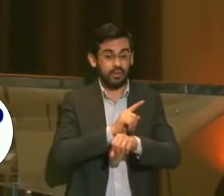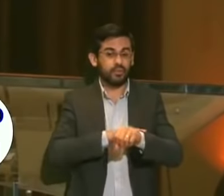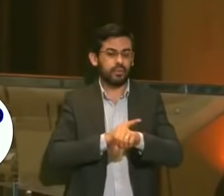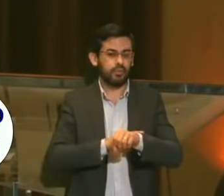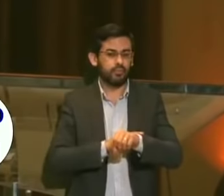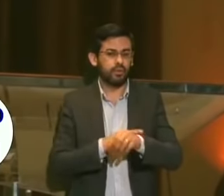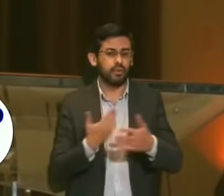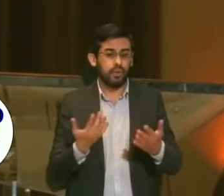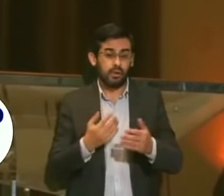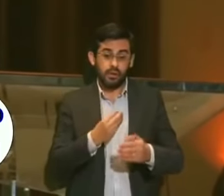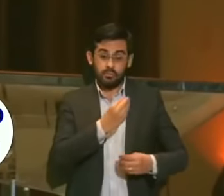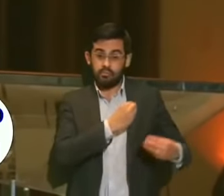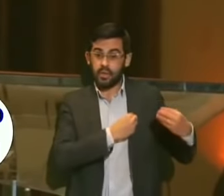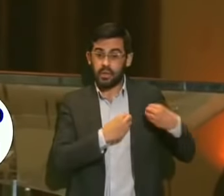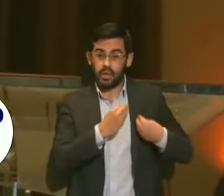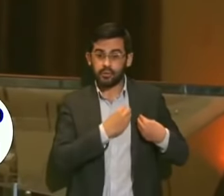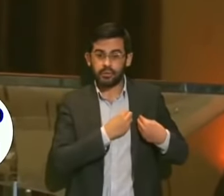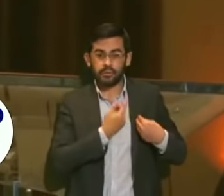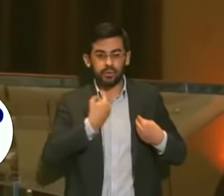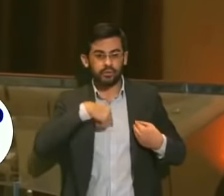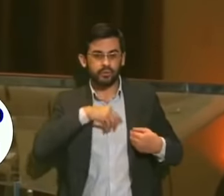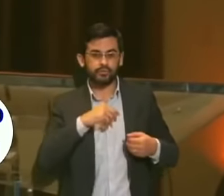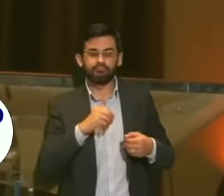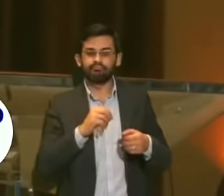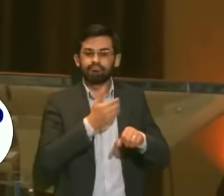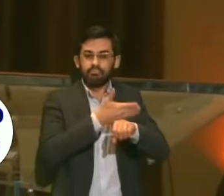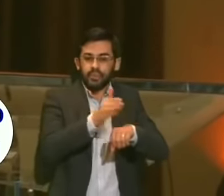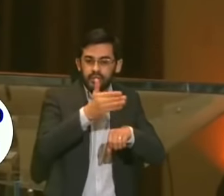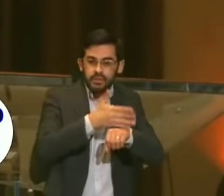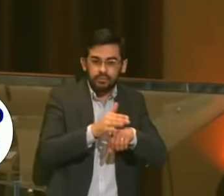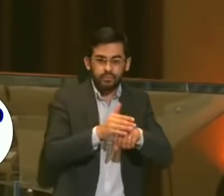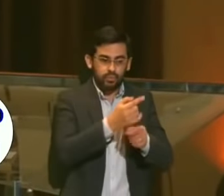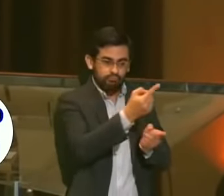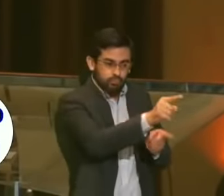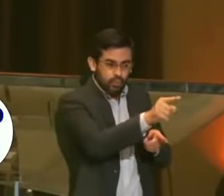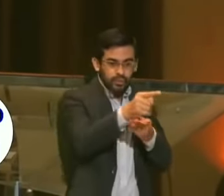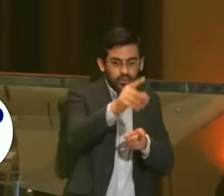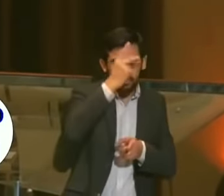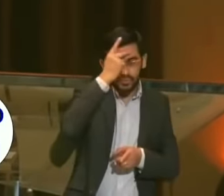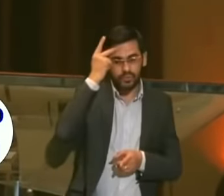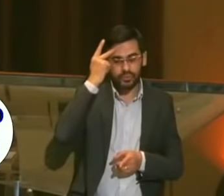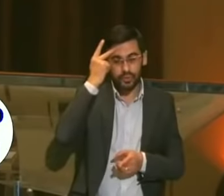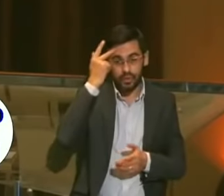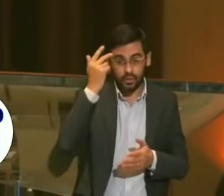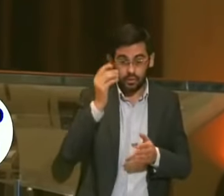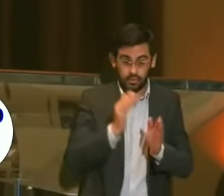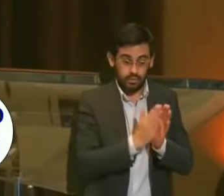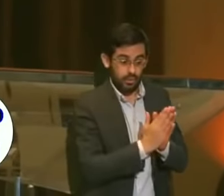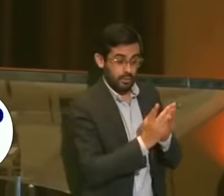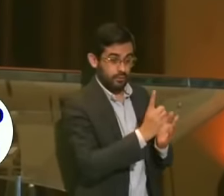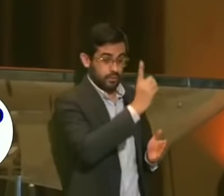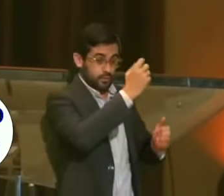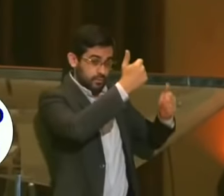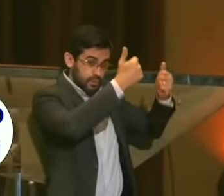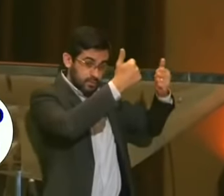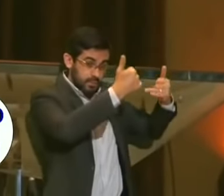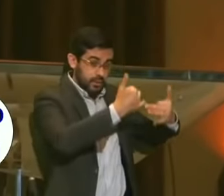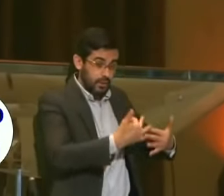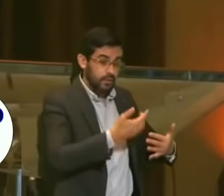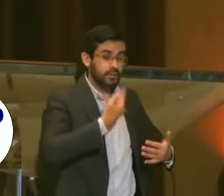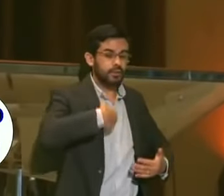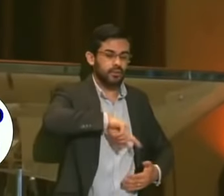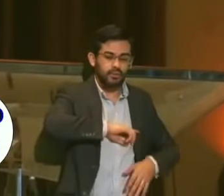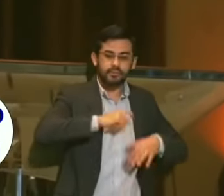Pecados que nós cometemos contra pessoas. A Bíblia vai ensinar para a gente que nós